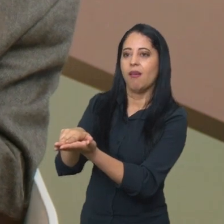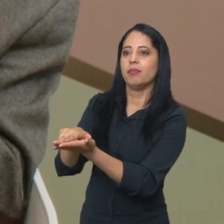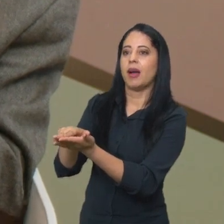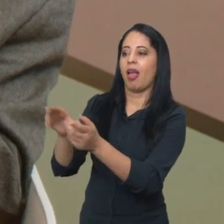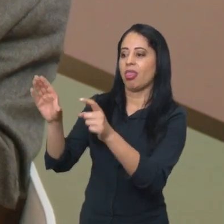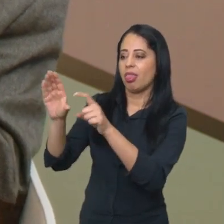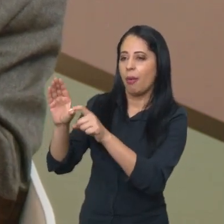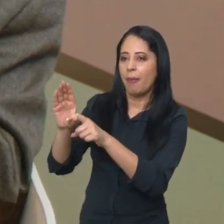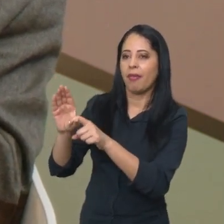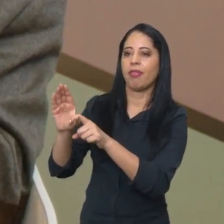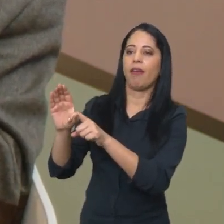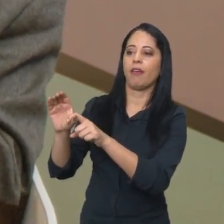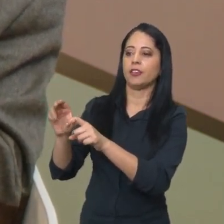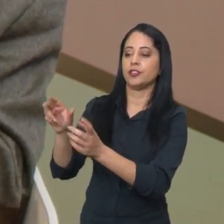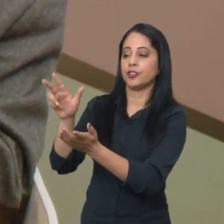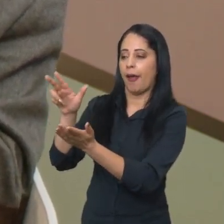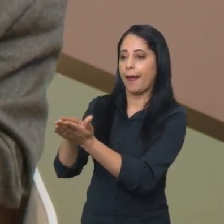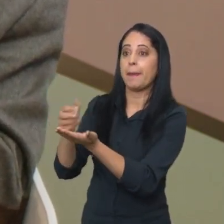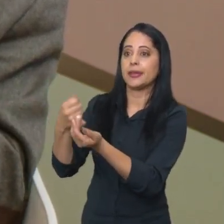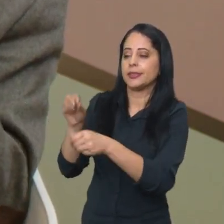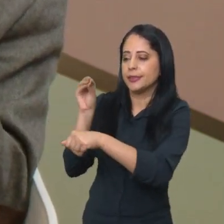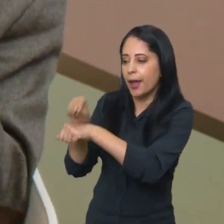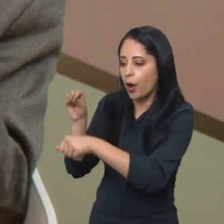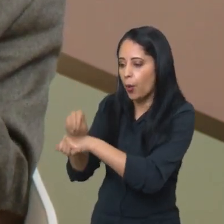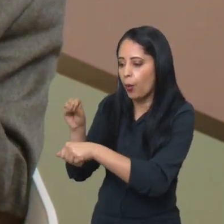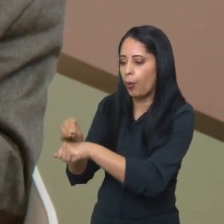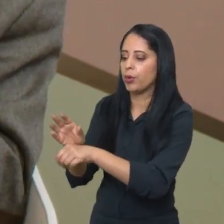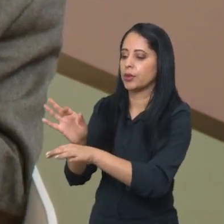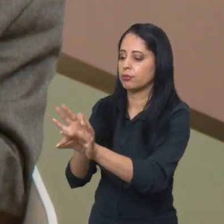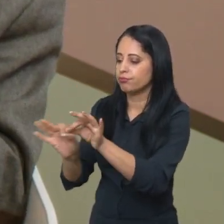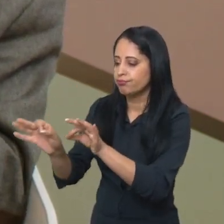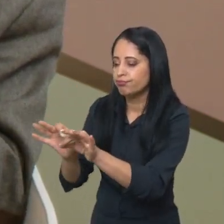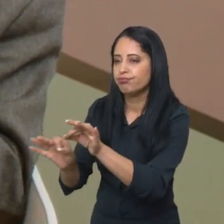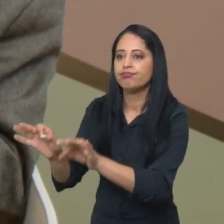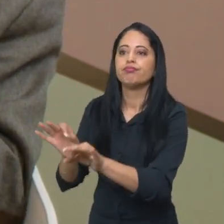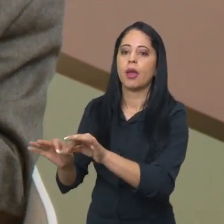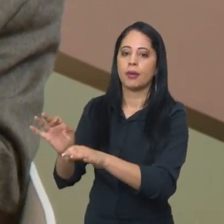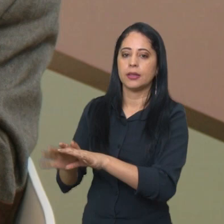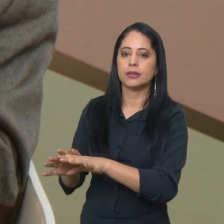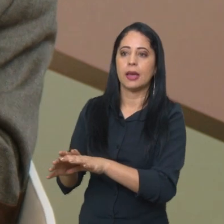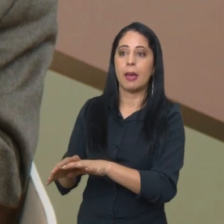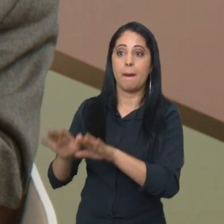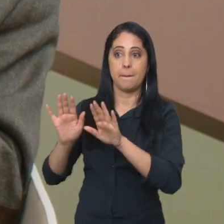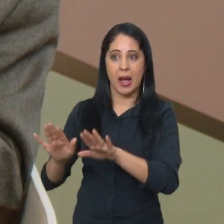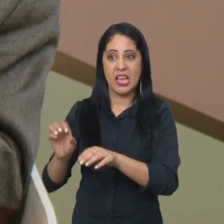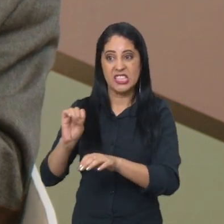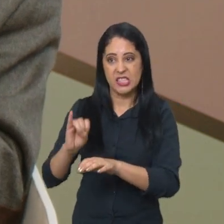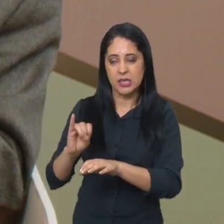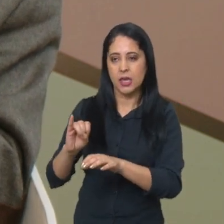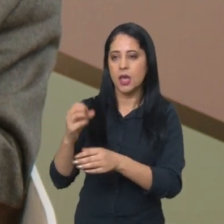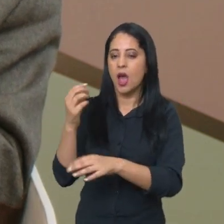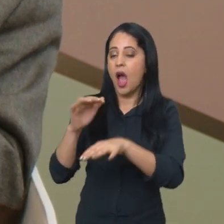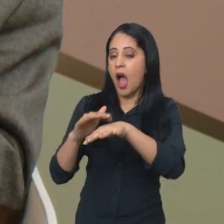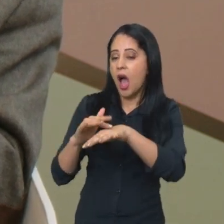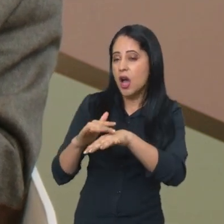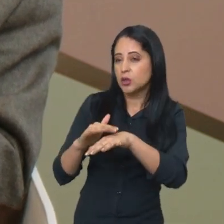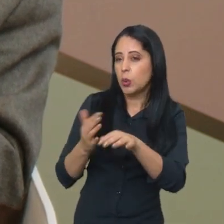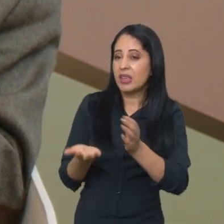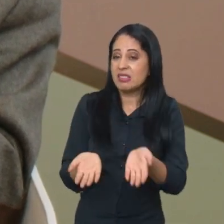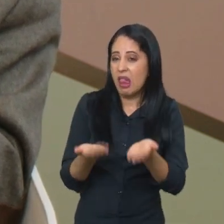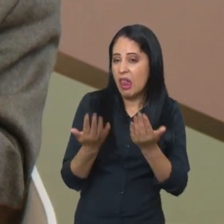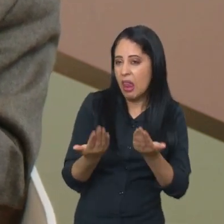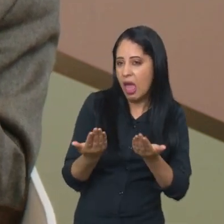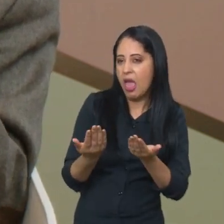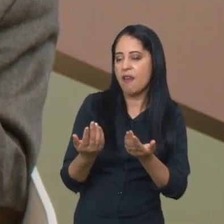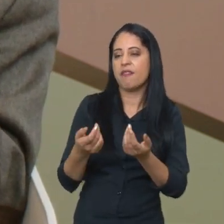leve, quando é o início da demência, a pessoa ainda se vira muito bem. E o